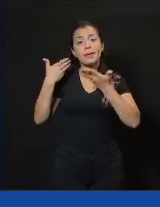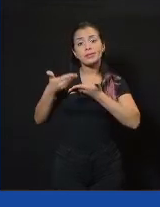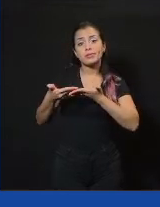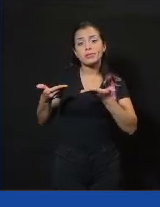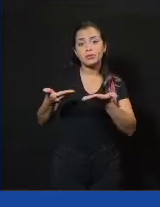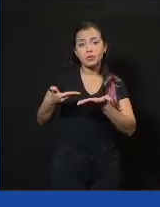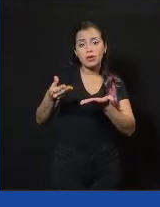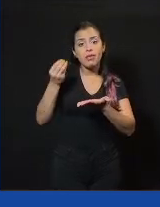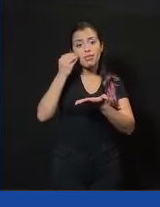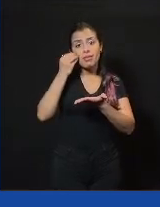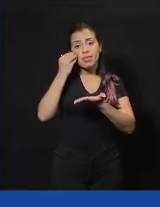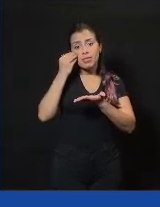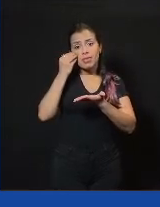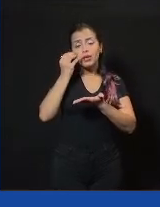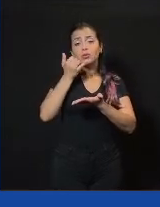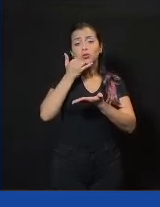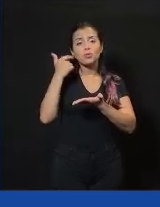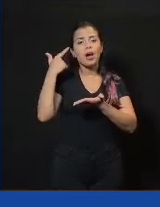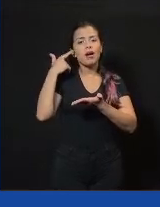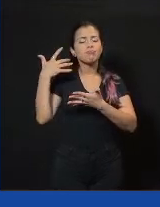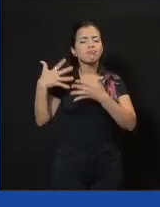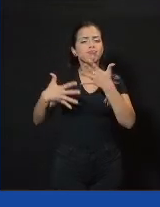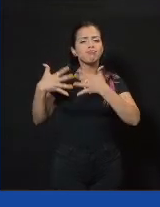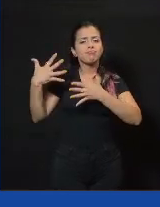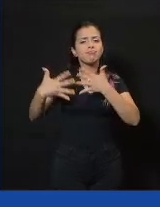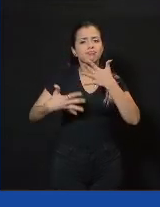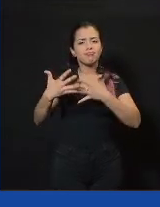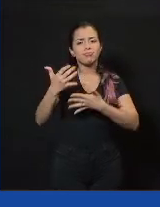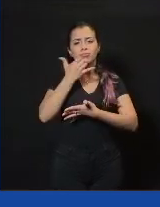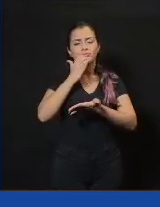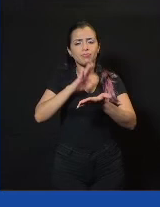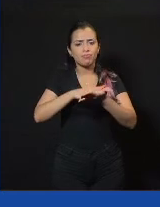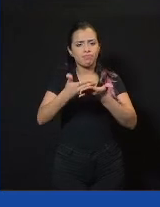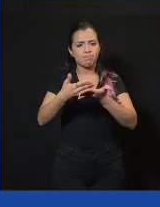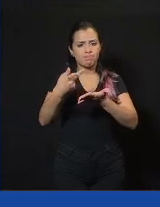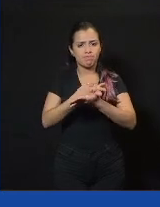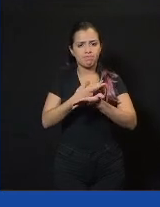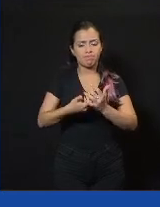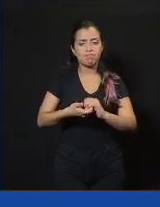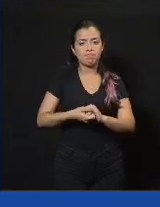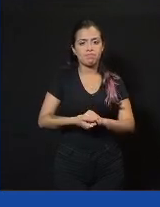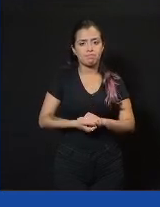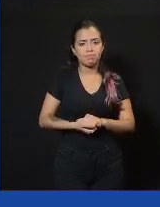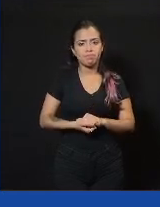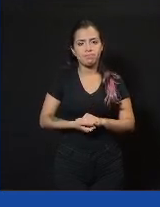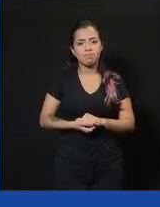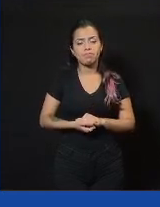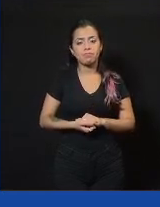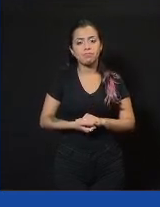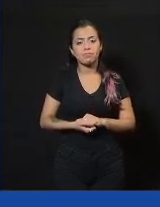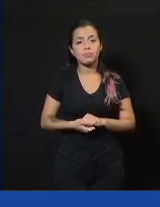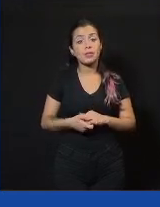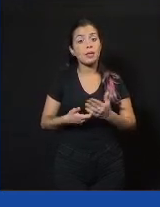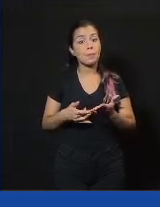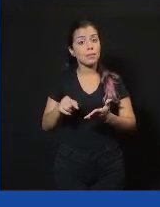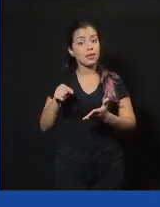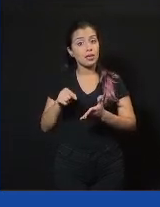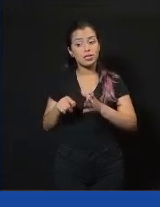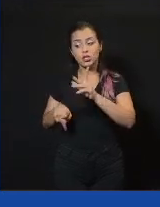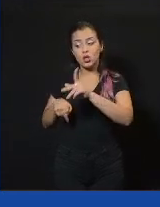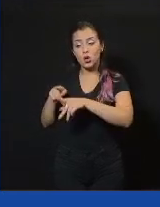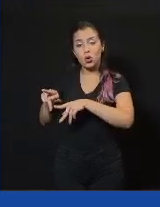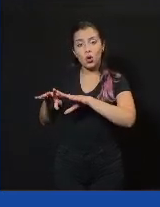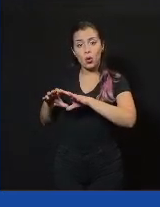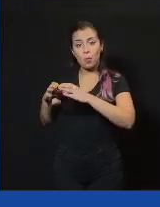contra os povos indígenas. Para que isso ocorra, os povos indígenas são encorajados hoje em dia a participar